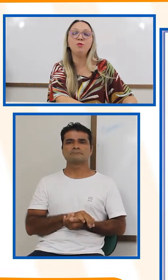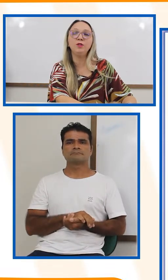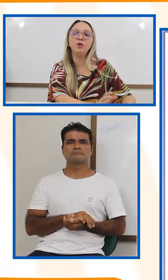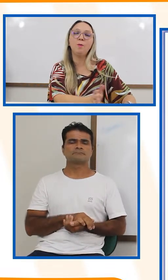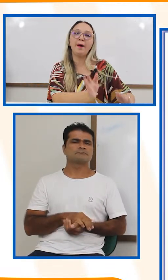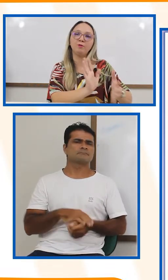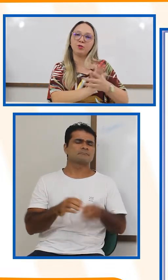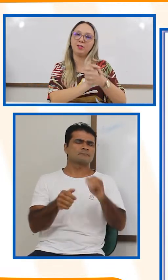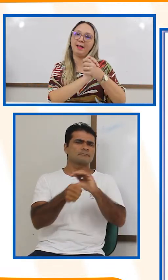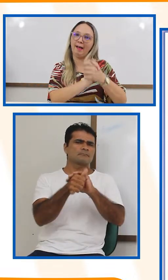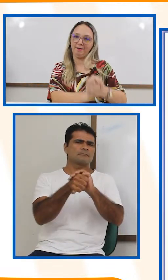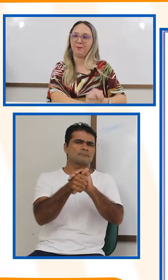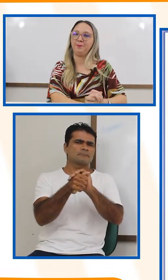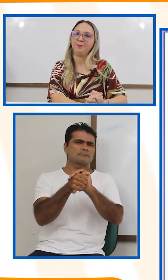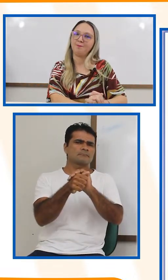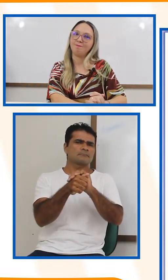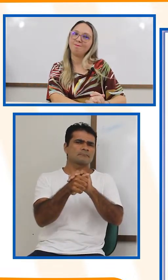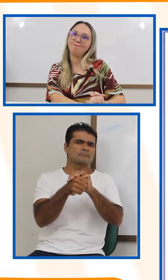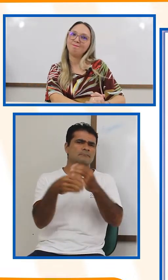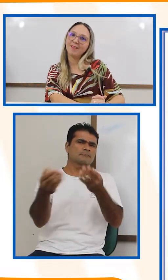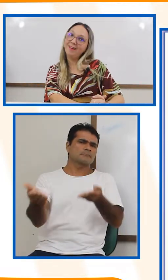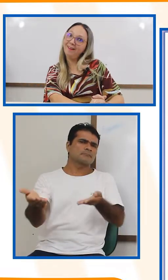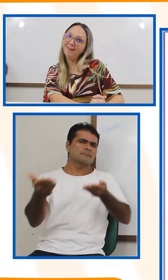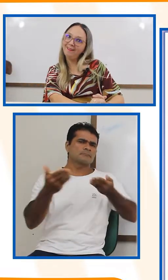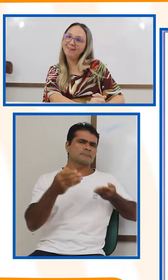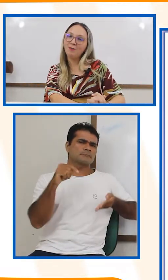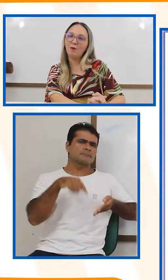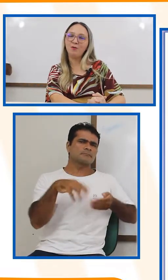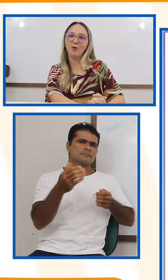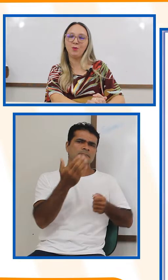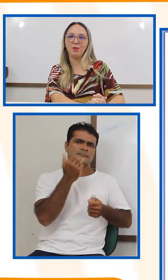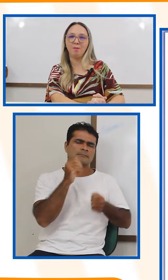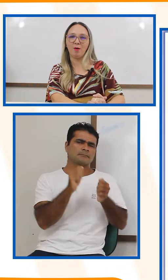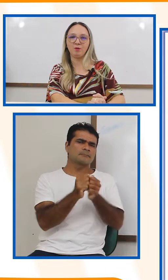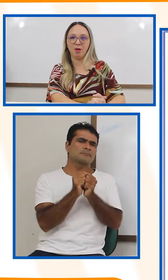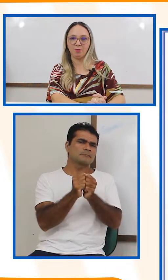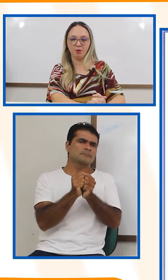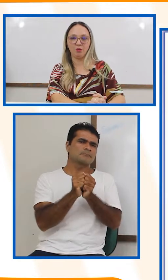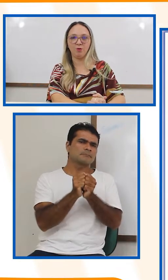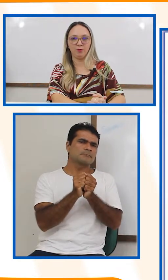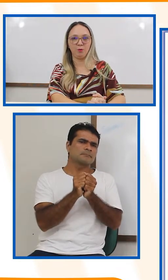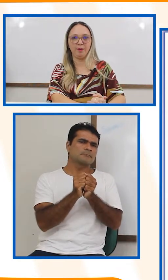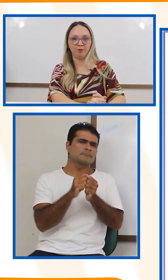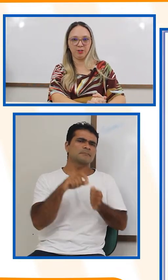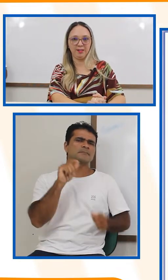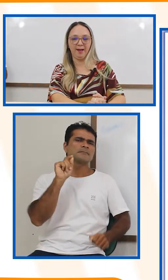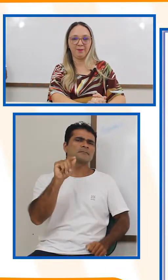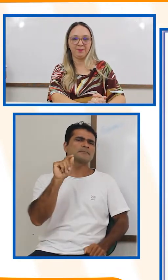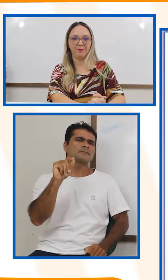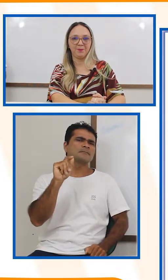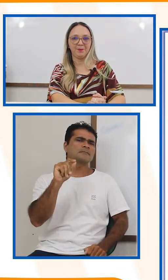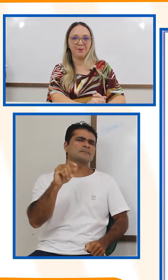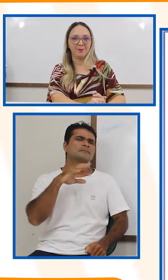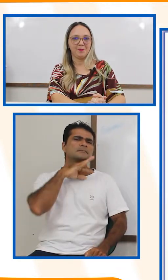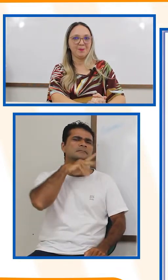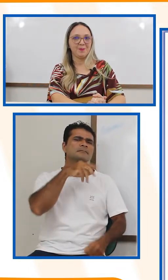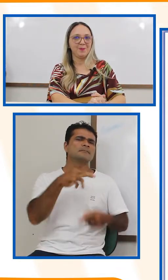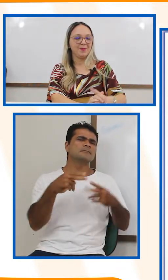jabuti convidou para o jantar? Hã? Qual foi o animal que o jabuti convidou para o jantar?